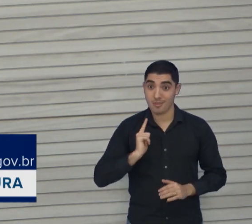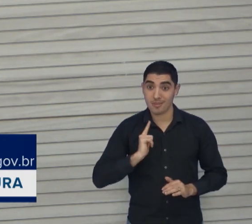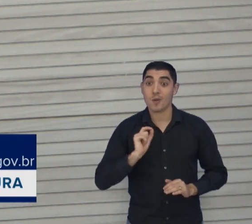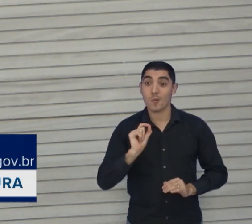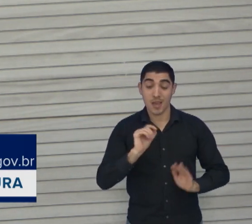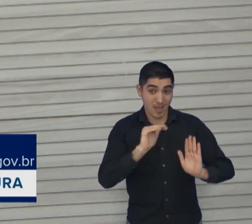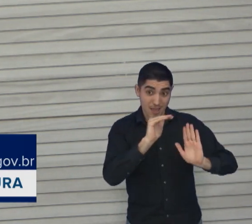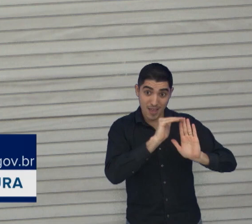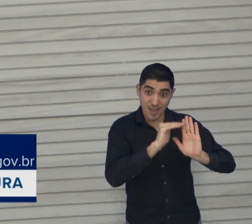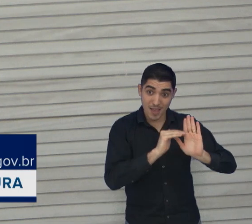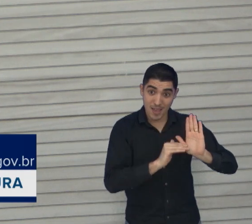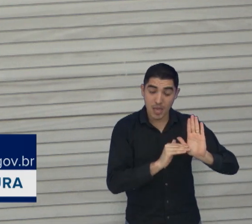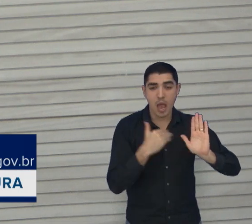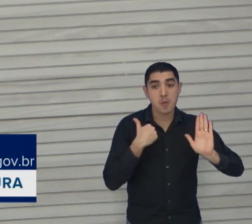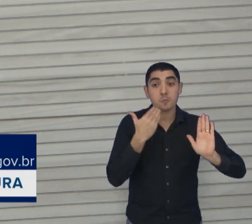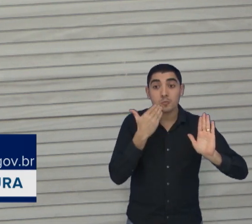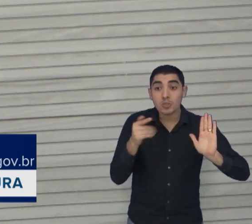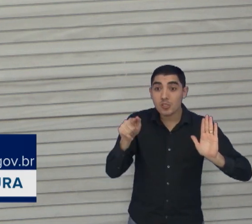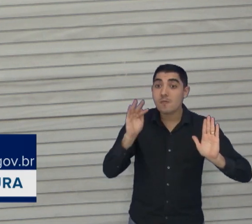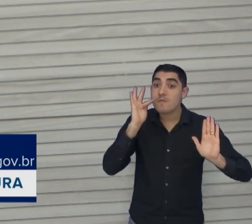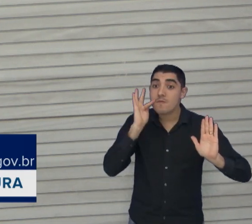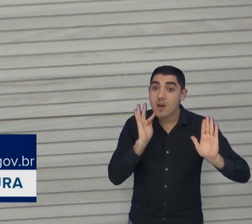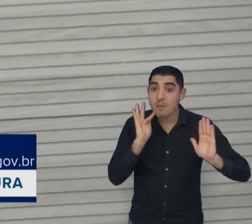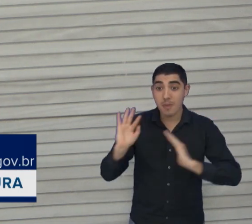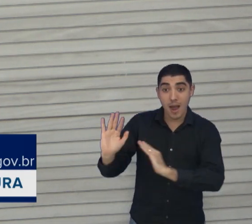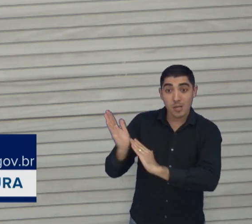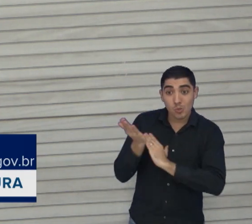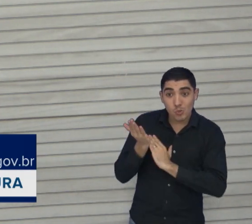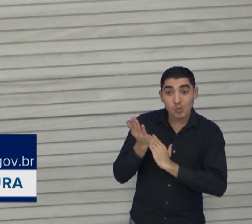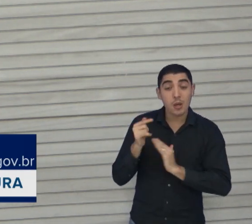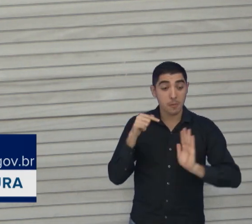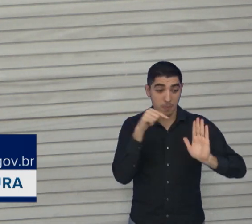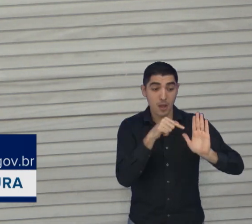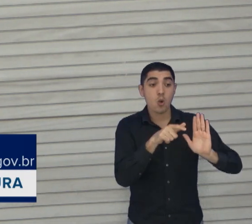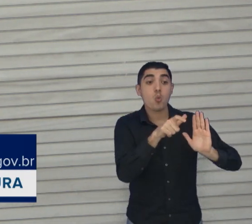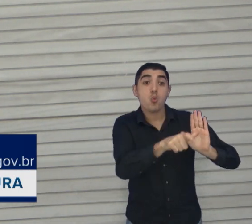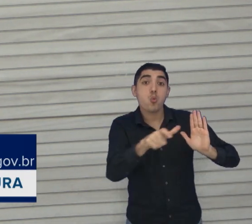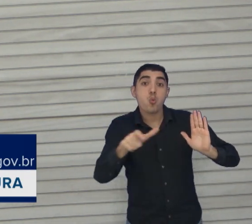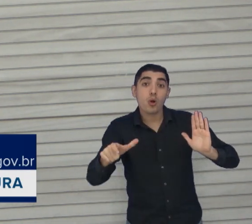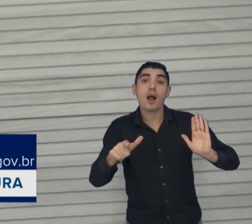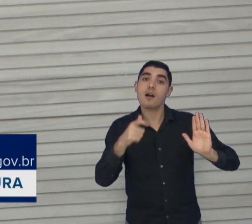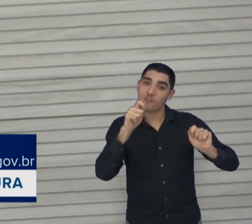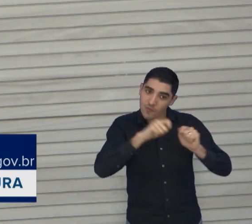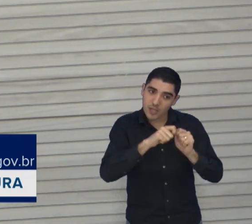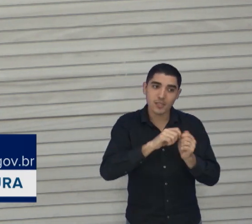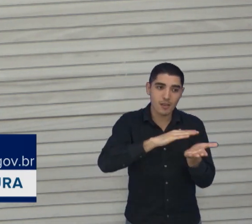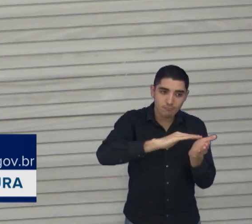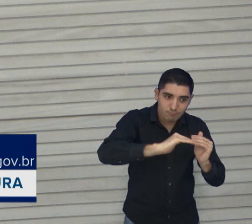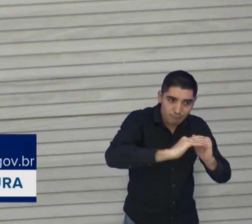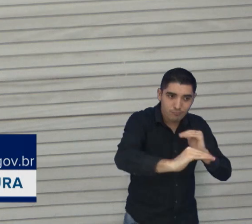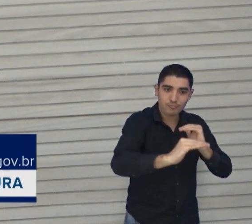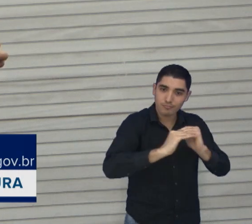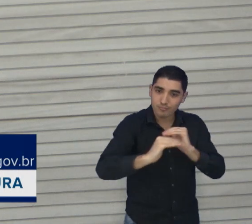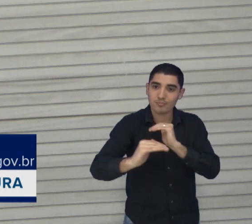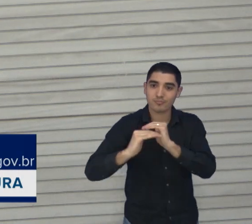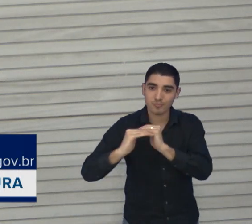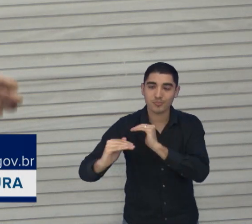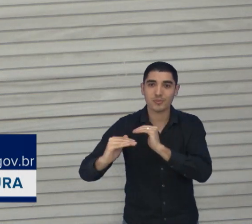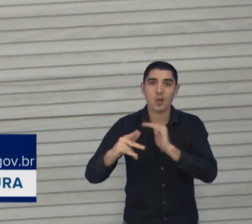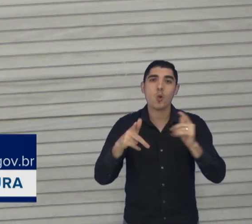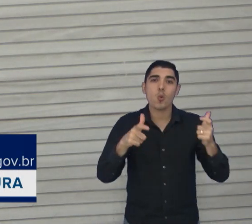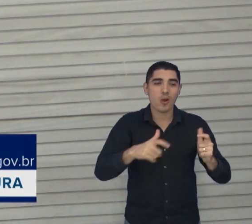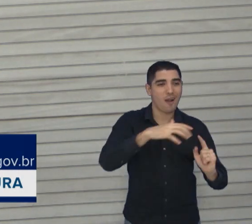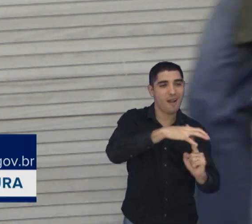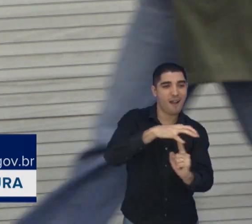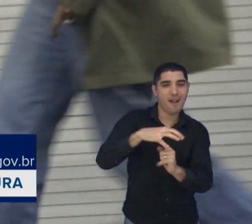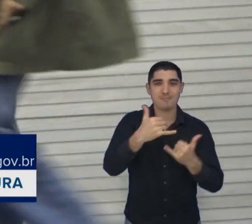para a sua ajuda para que seja colocado esse piso emborrachado em alguns playgrounds da